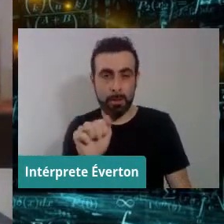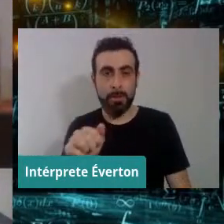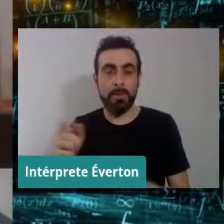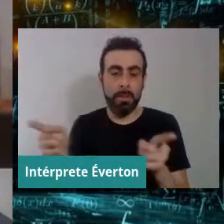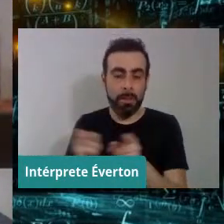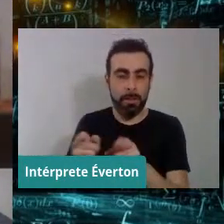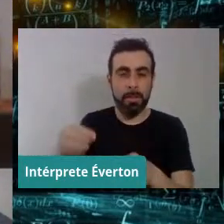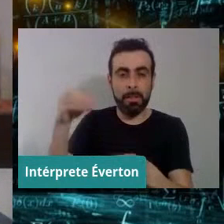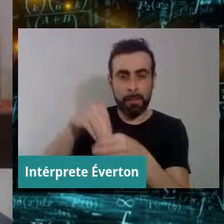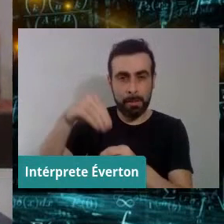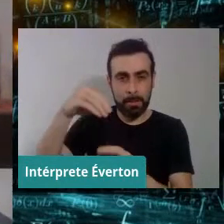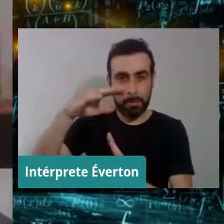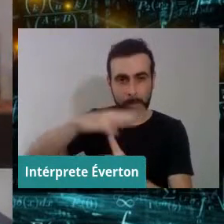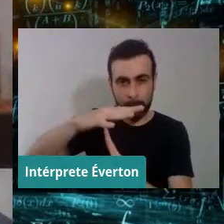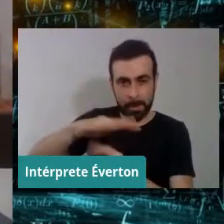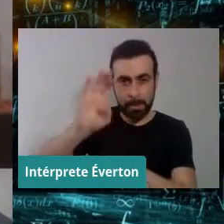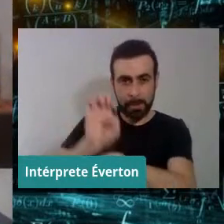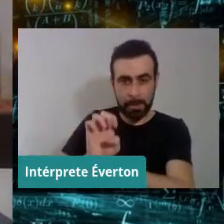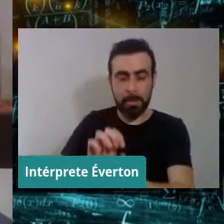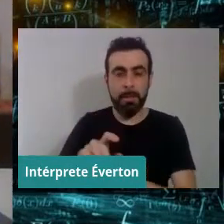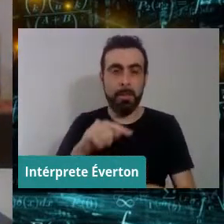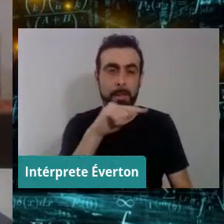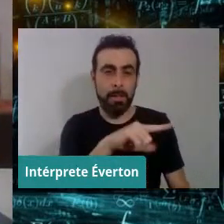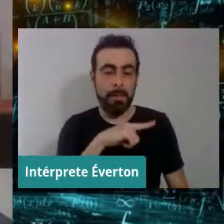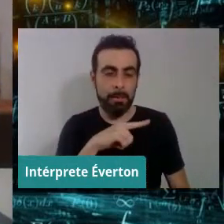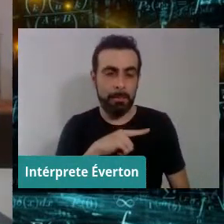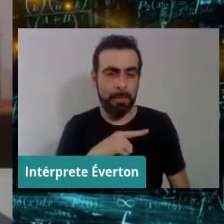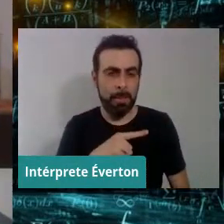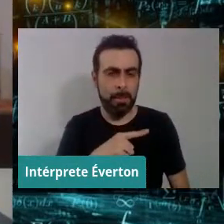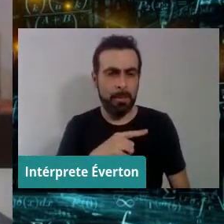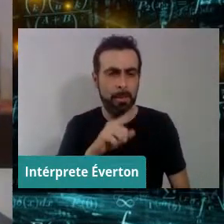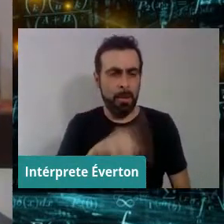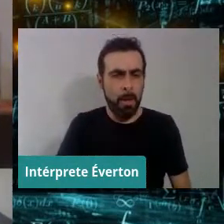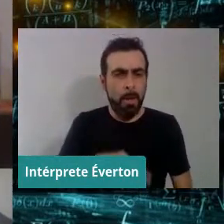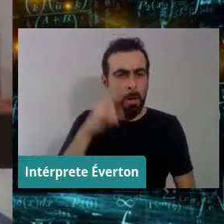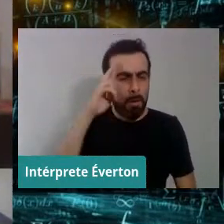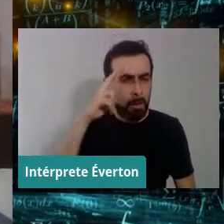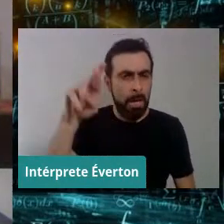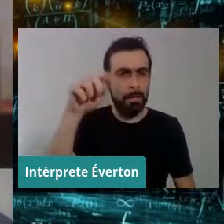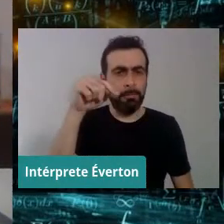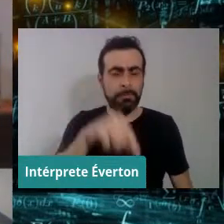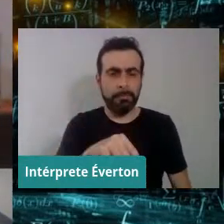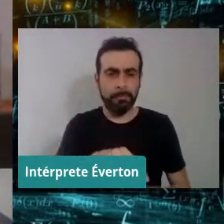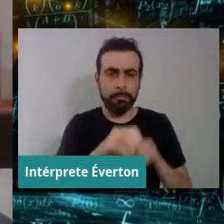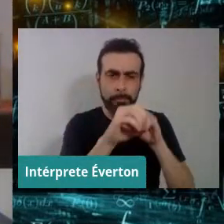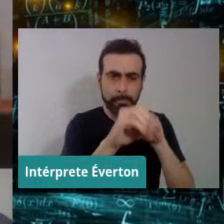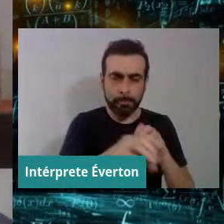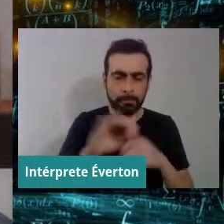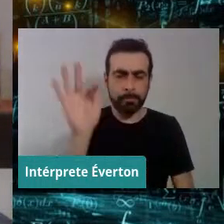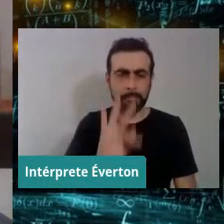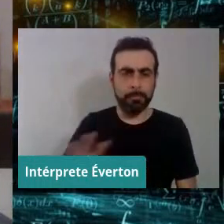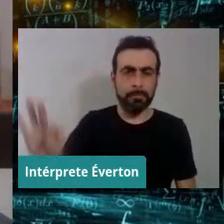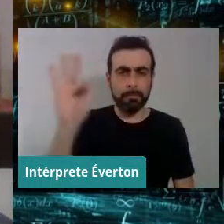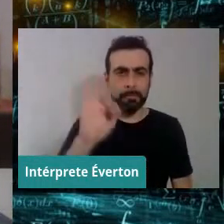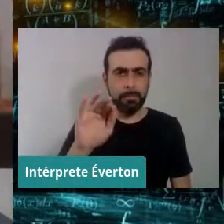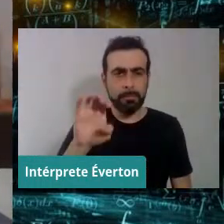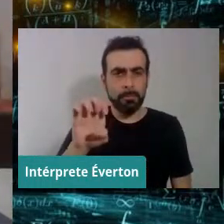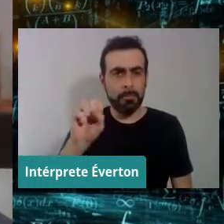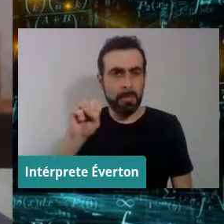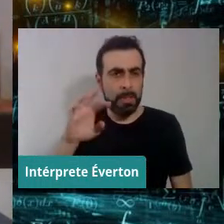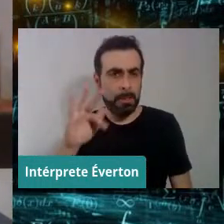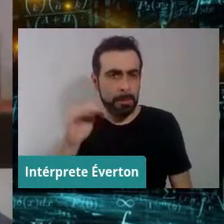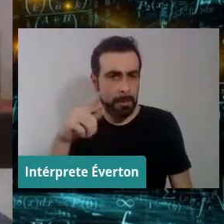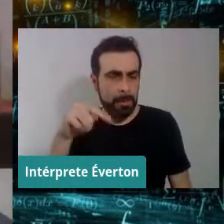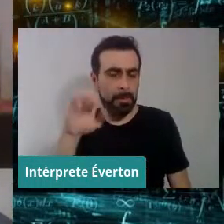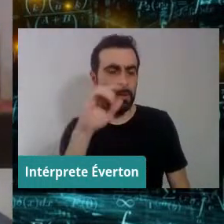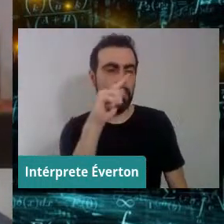Paraná. Exerceu a função de diretor fundador da Faculdade Estácio de Sá de Ourinhos, professor